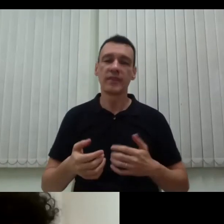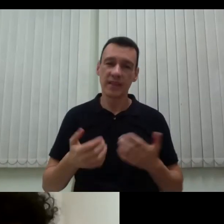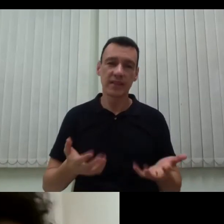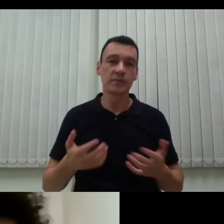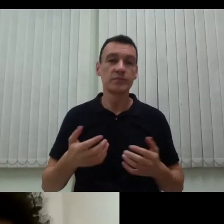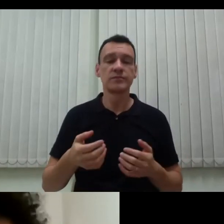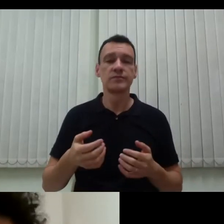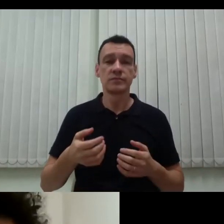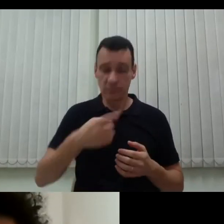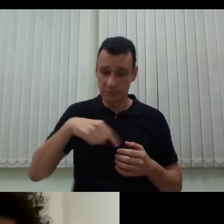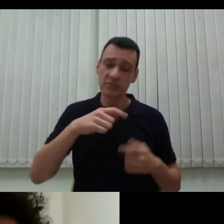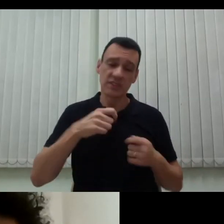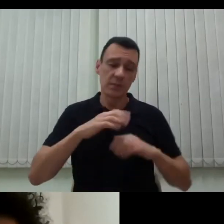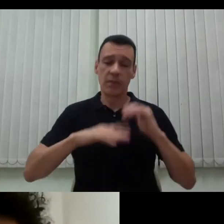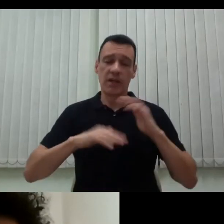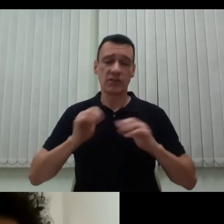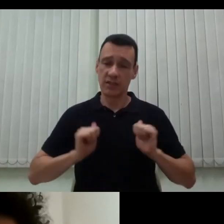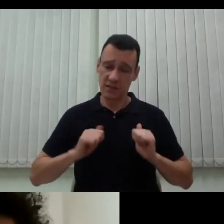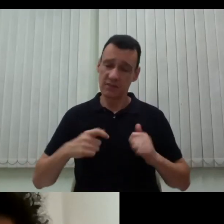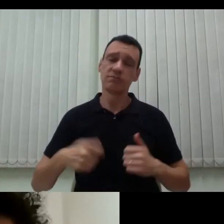neutra.